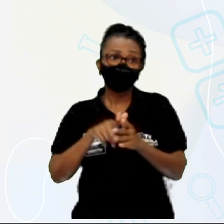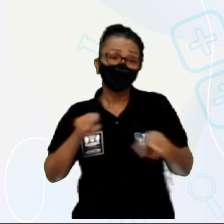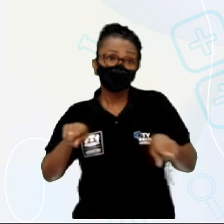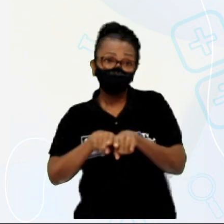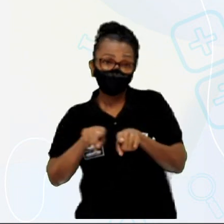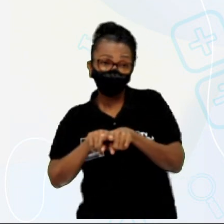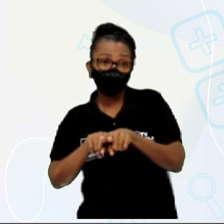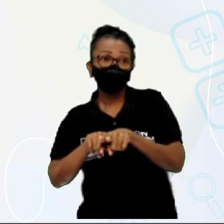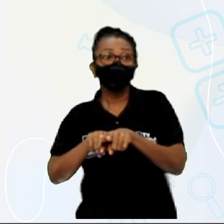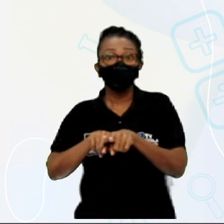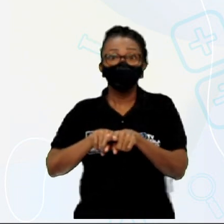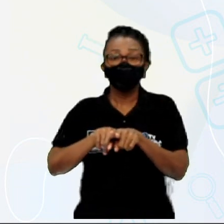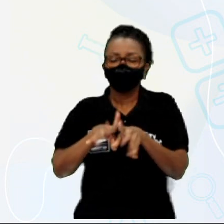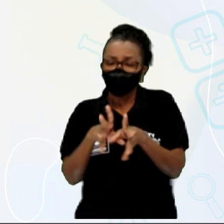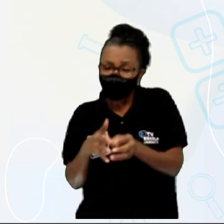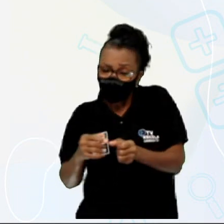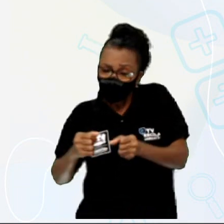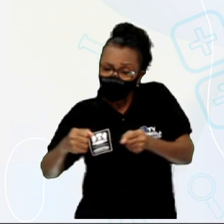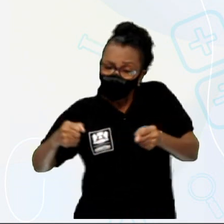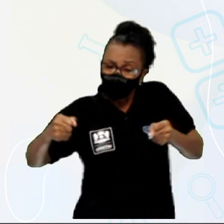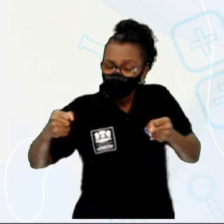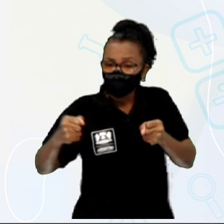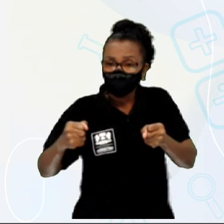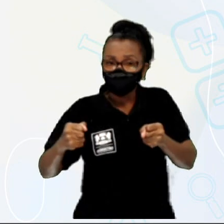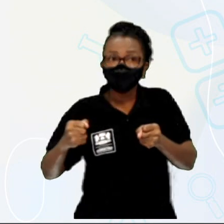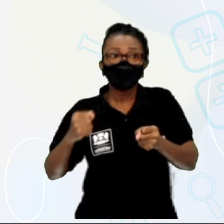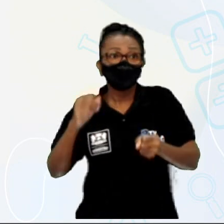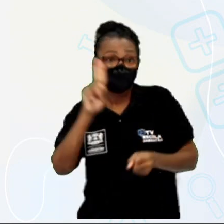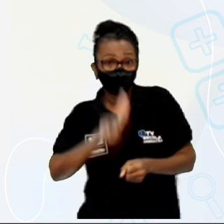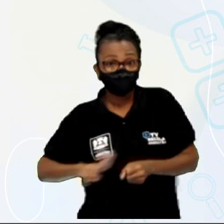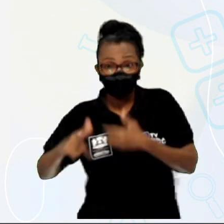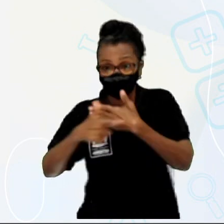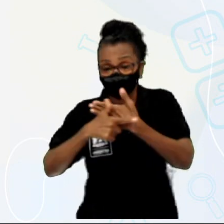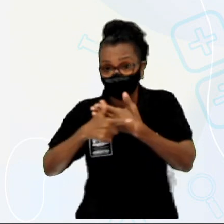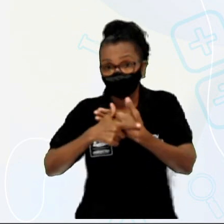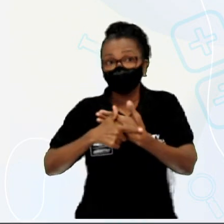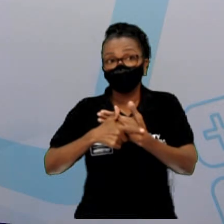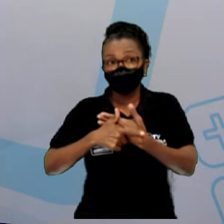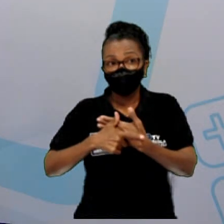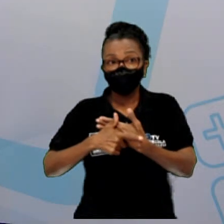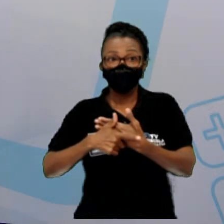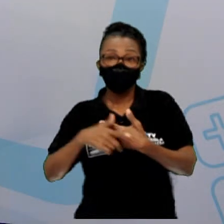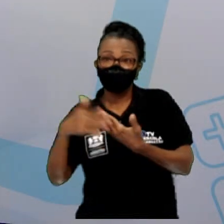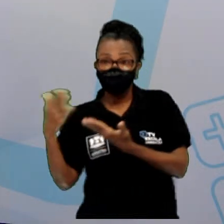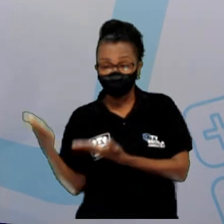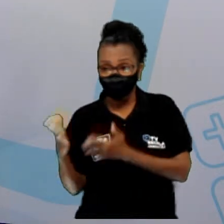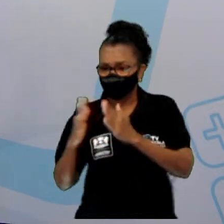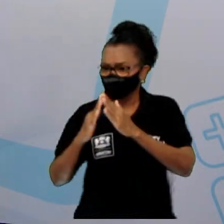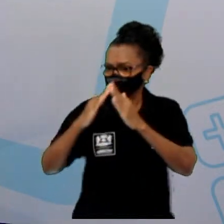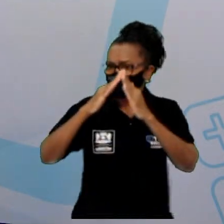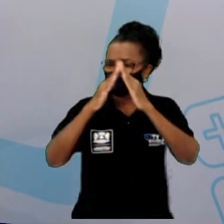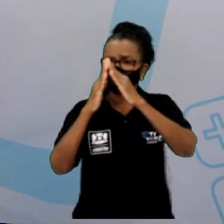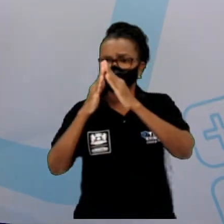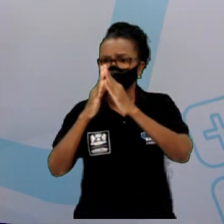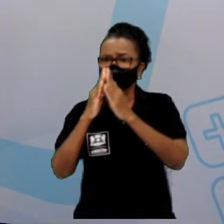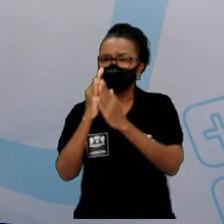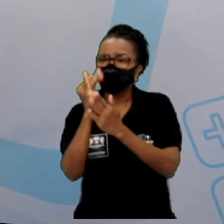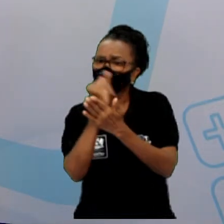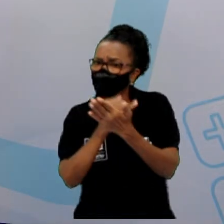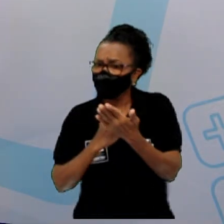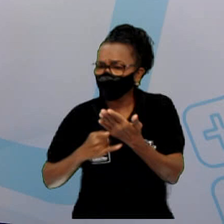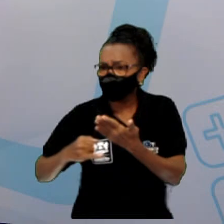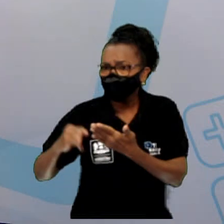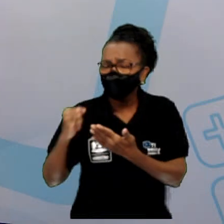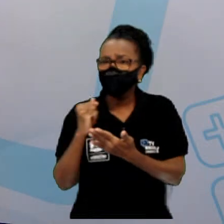ter sido feito de lona e ter outra funcionalidade. Nesse caso aqui, esse balão ele é figurativo, né?